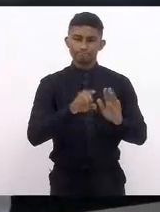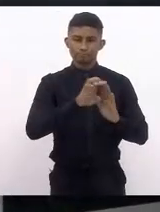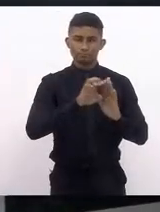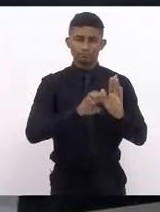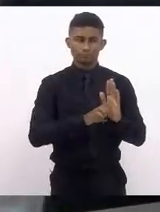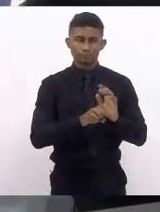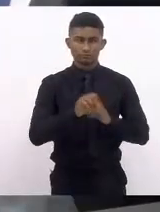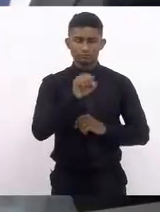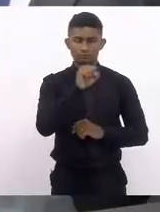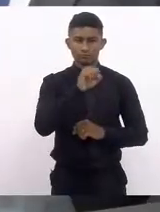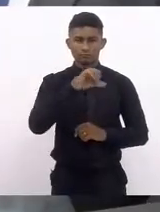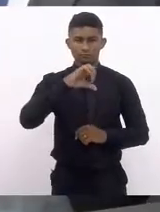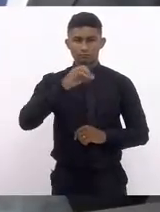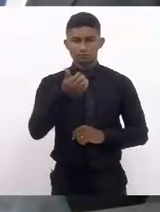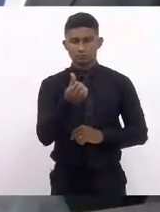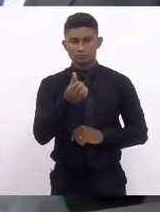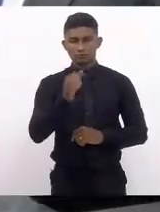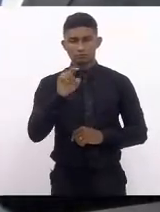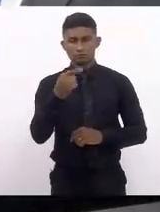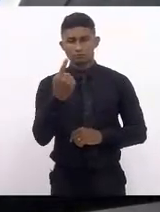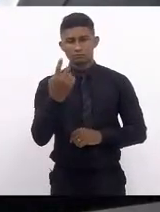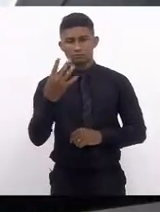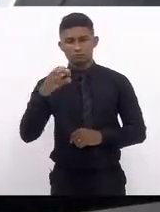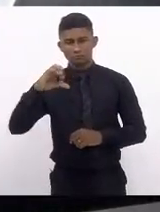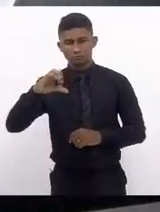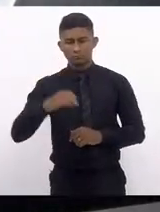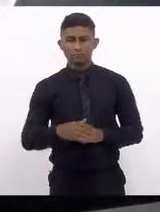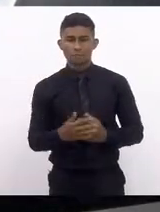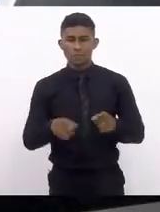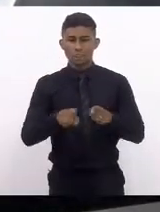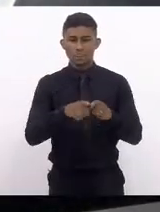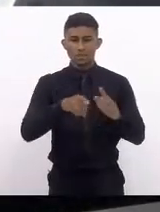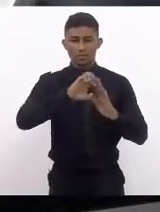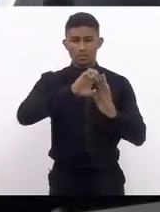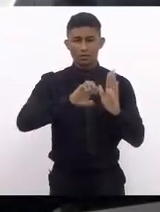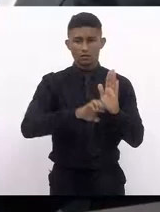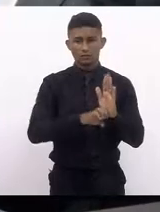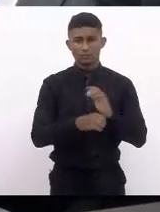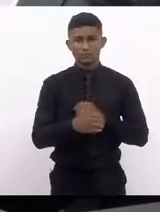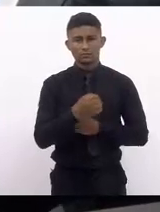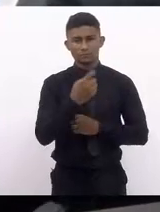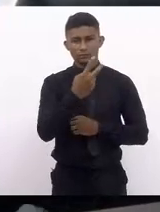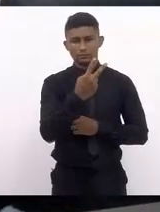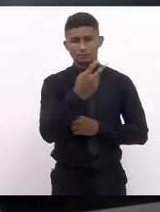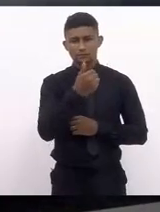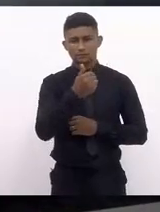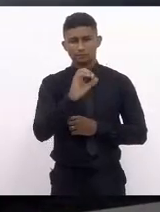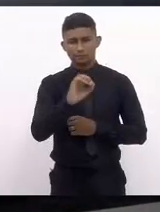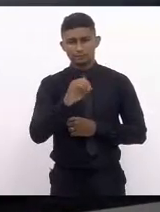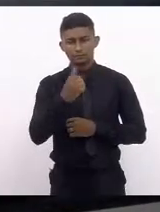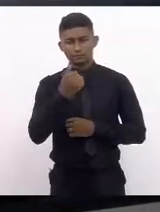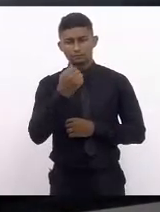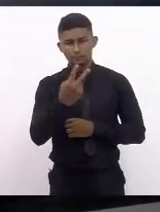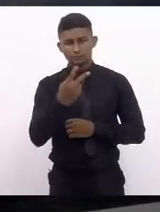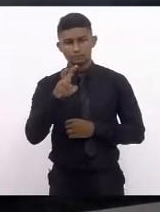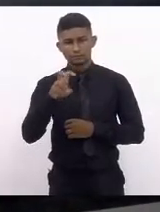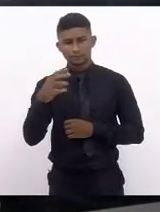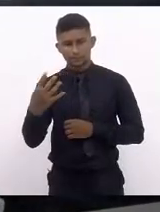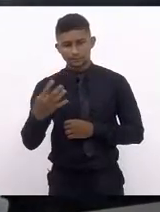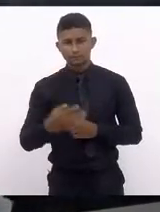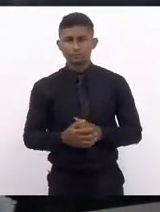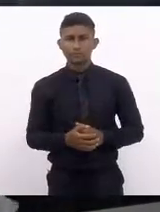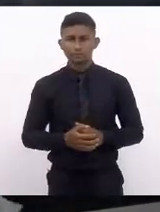aglutinativas emenda 1896 e 149 favorável consumindo aglutinativas emendas 210 e 254